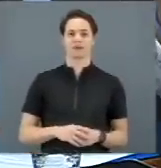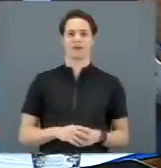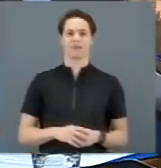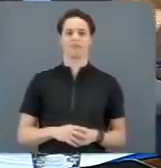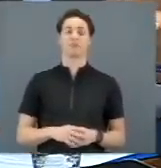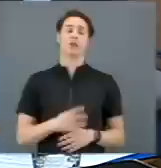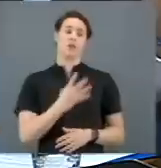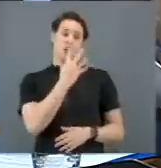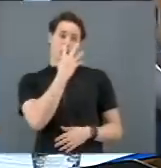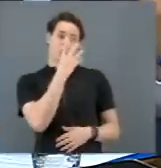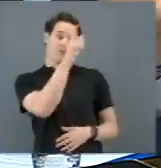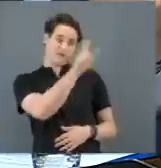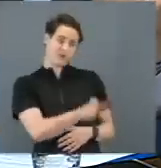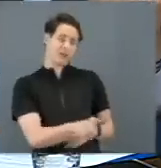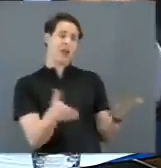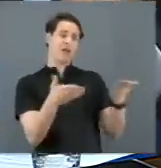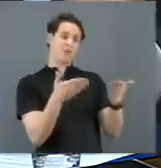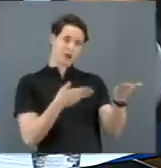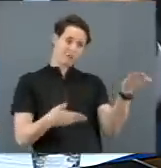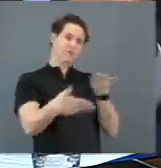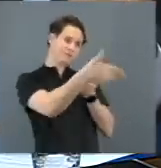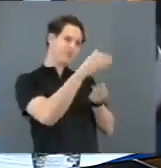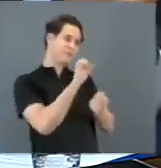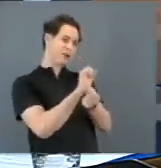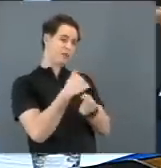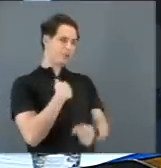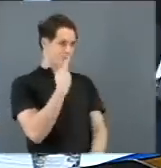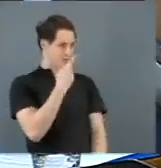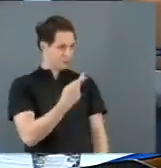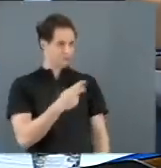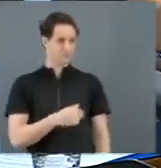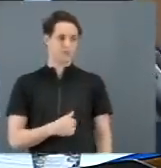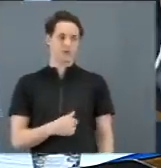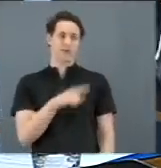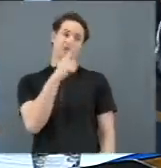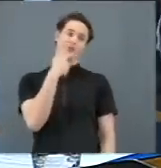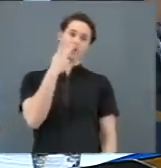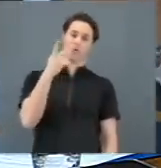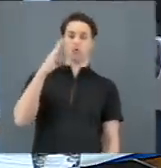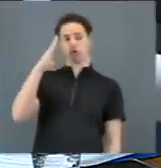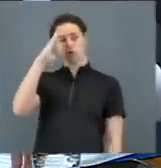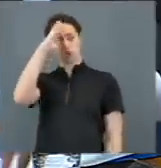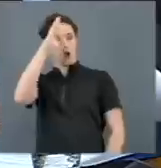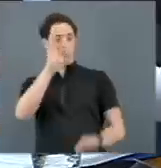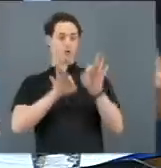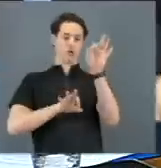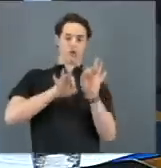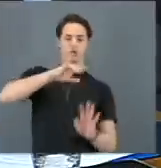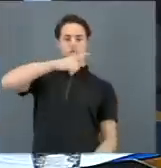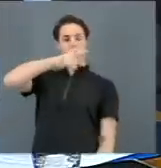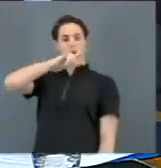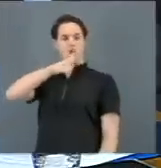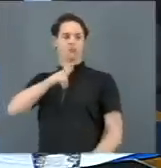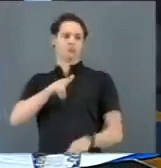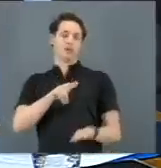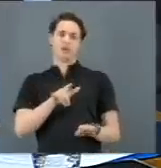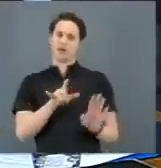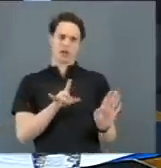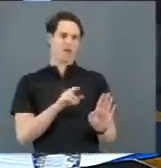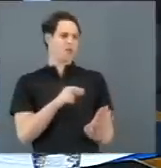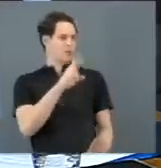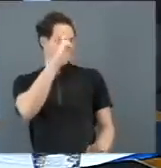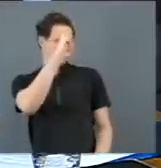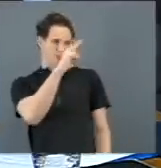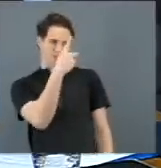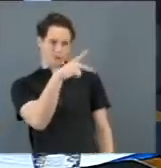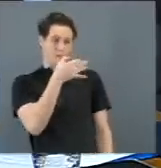Eu ouvi o senhor, agora eu estou falando. Né? O senhor falou aqui que Bolsonaro arquitetou isso tudo, né? Mas, enfim, cada um tem a sua. Eu respeito a sua opinião,